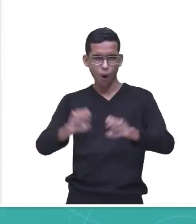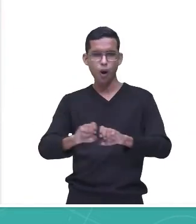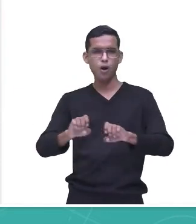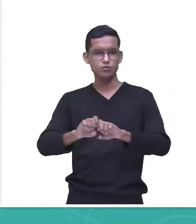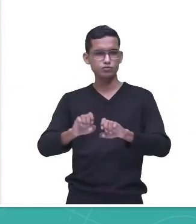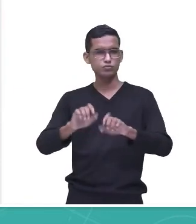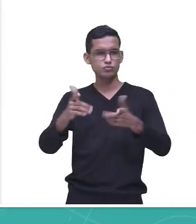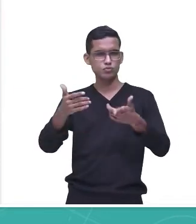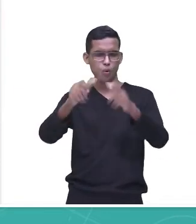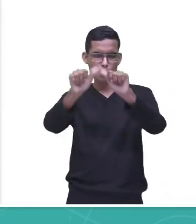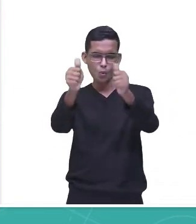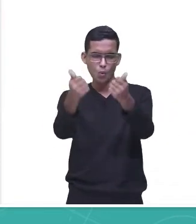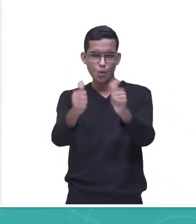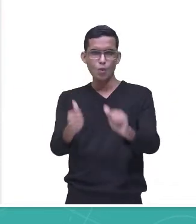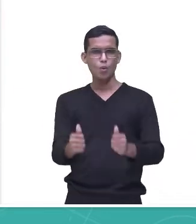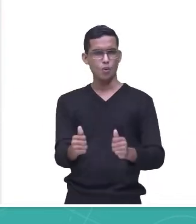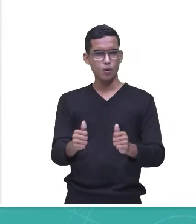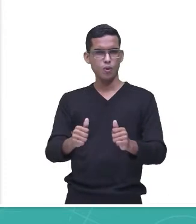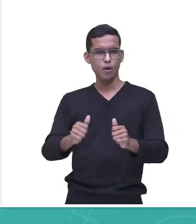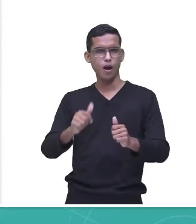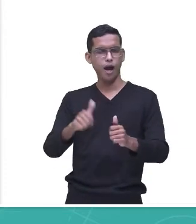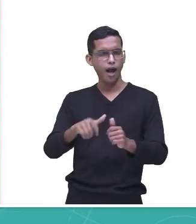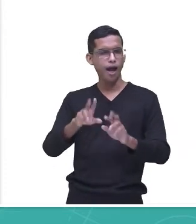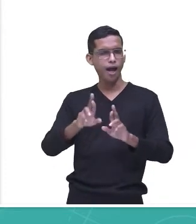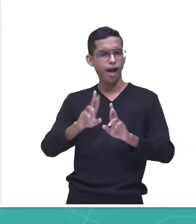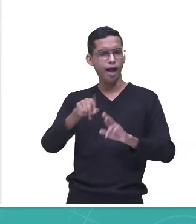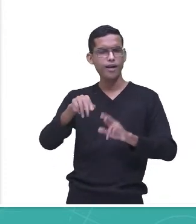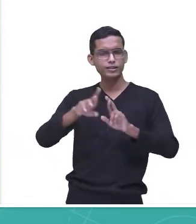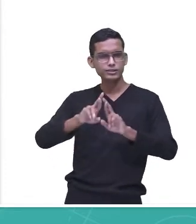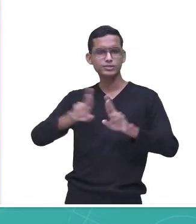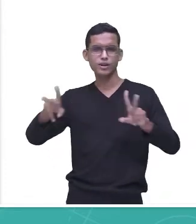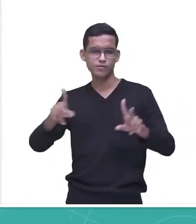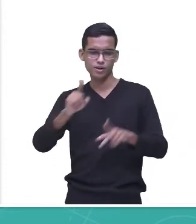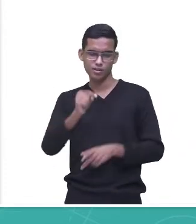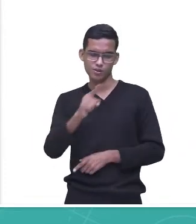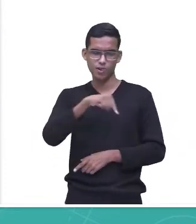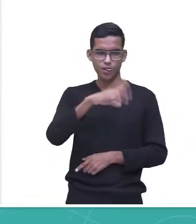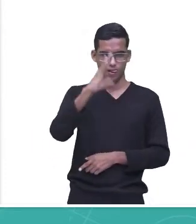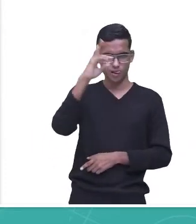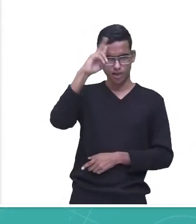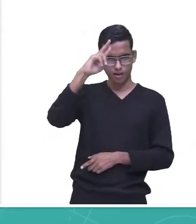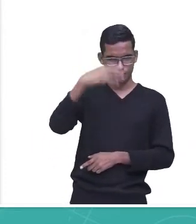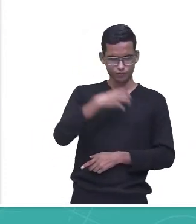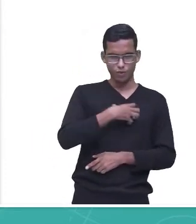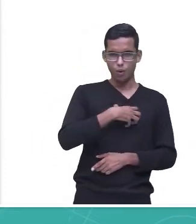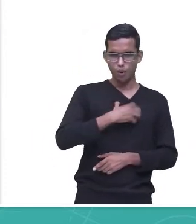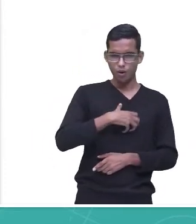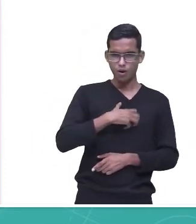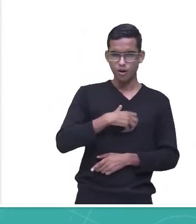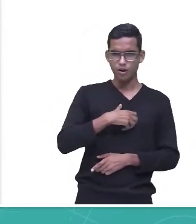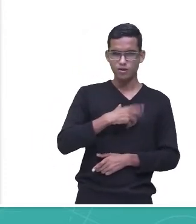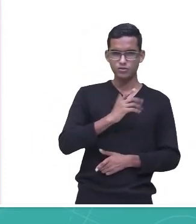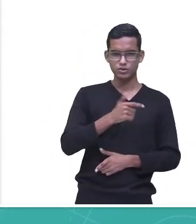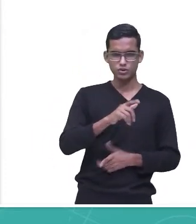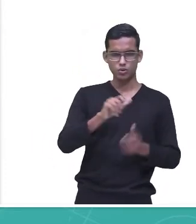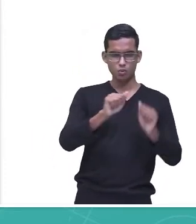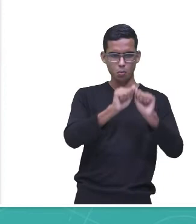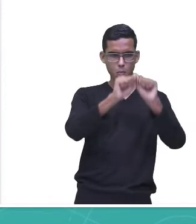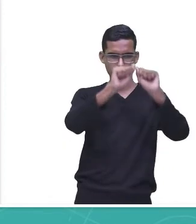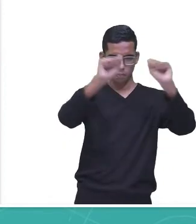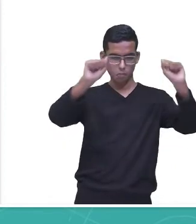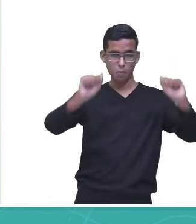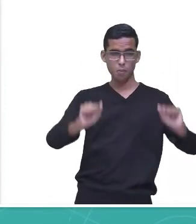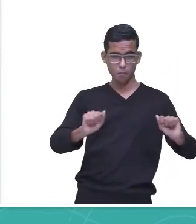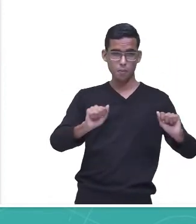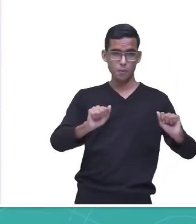arquitetura, porque no estilo românico ela é mais presa, então aqui elas estão mais se soltando ali da arquitetura. Então